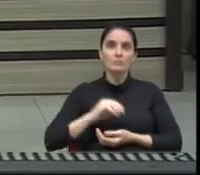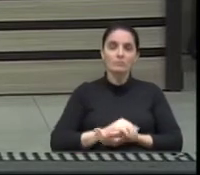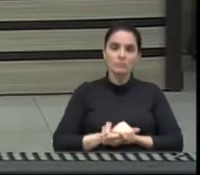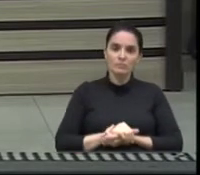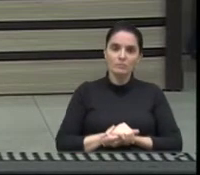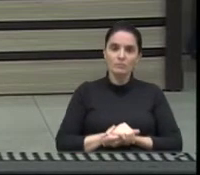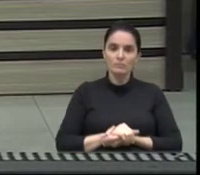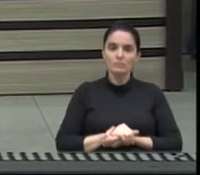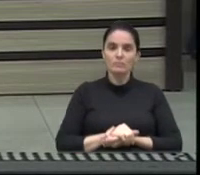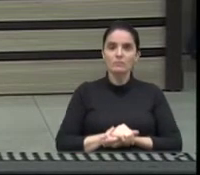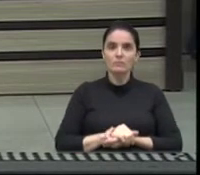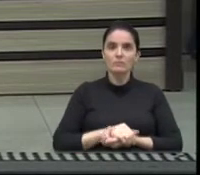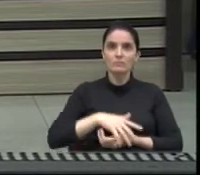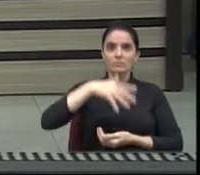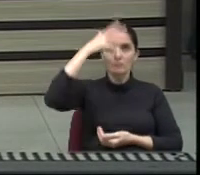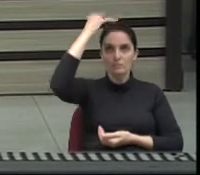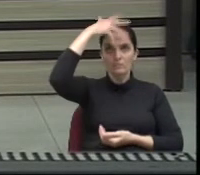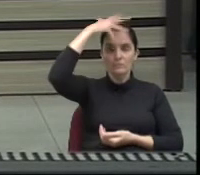Érica.